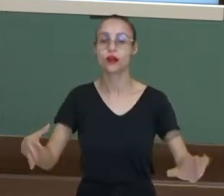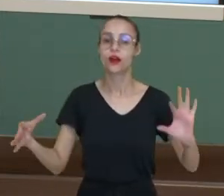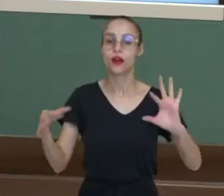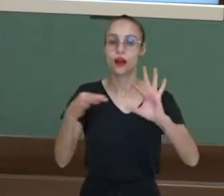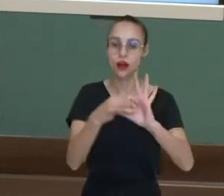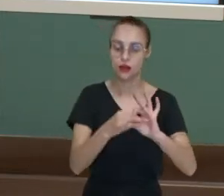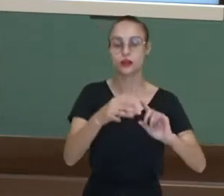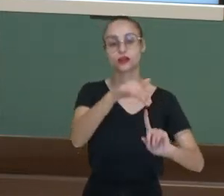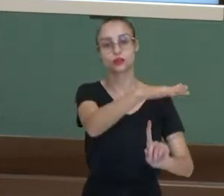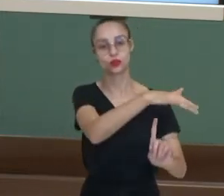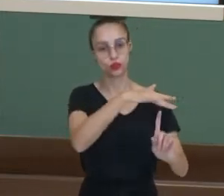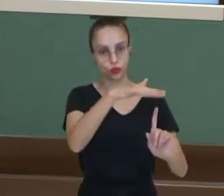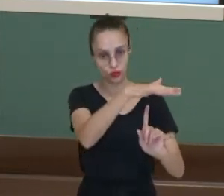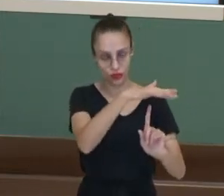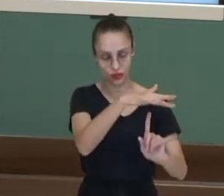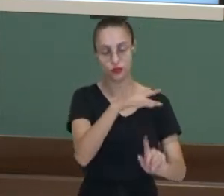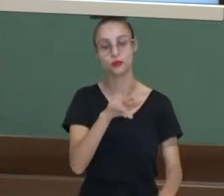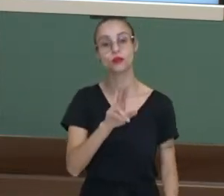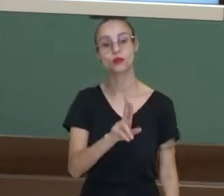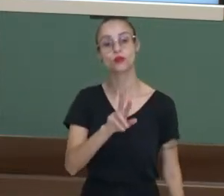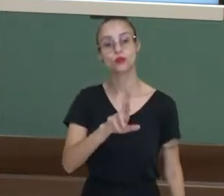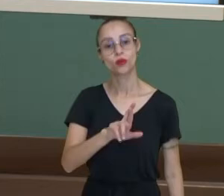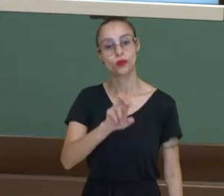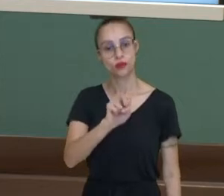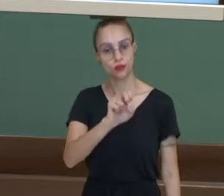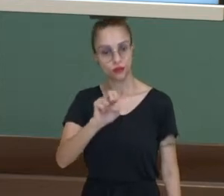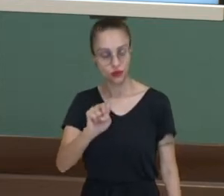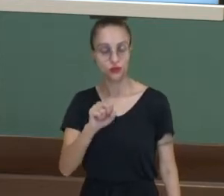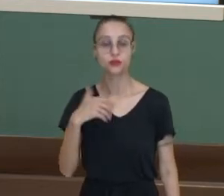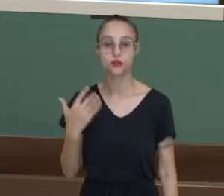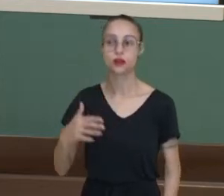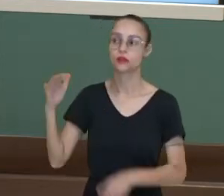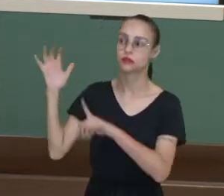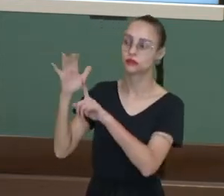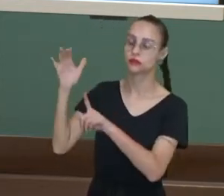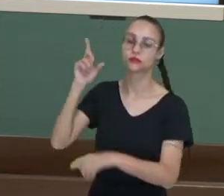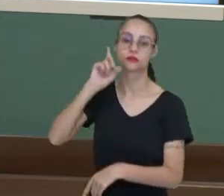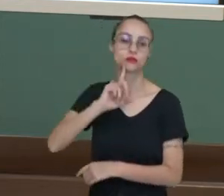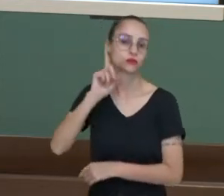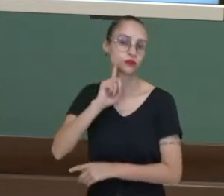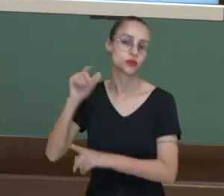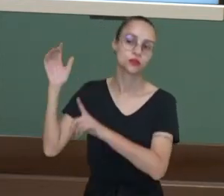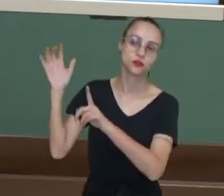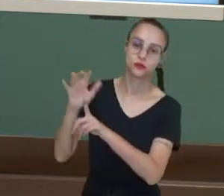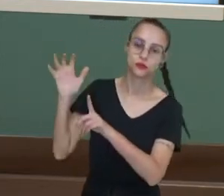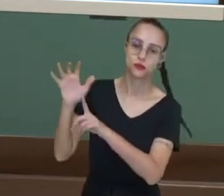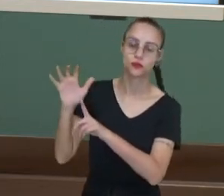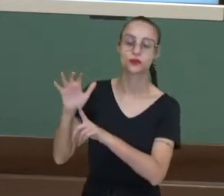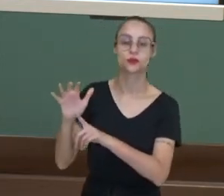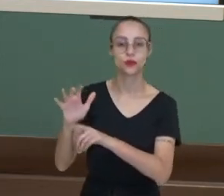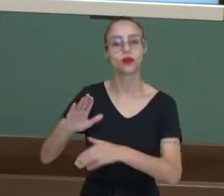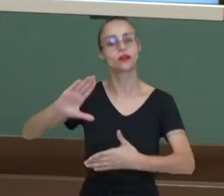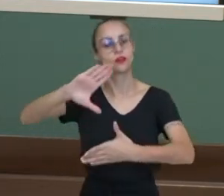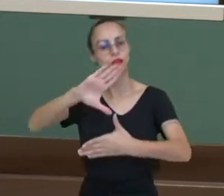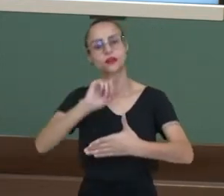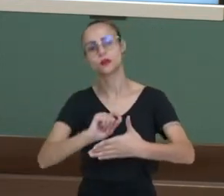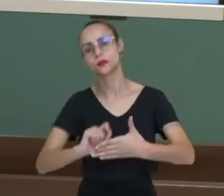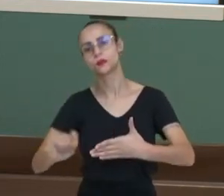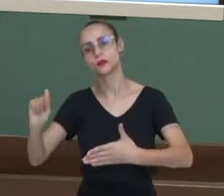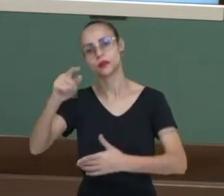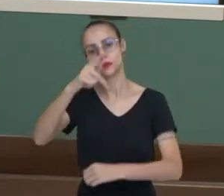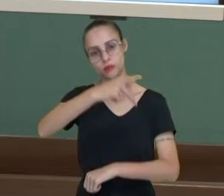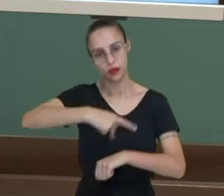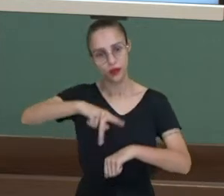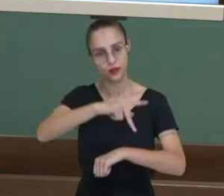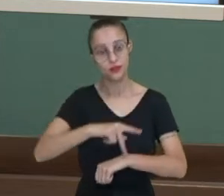socialismo da União Soviética. Então havia uma forte pressão internacional dos Estados Unidos sobre os outros países da América. E